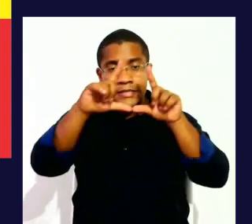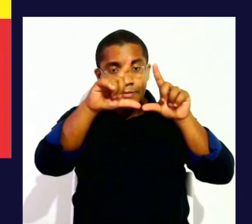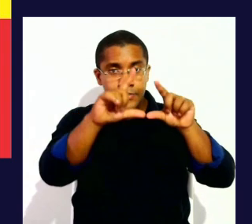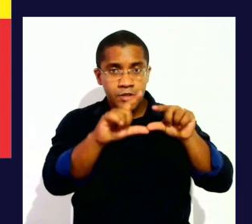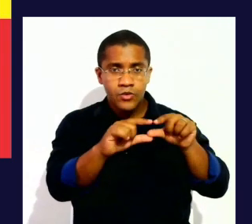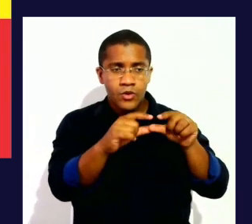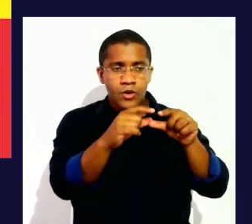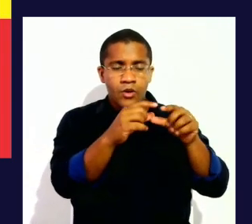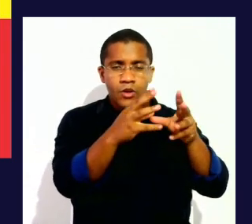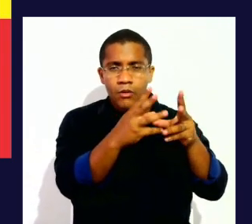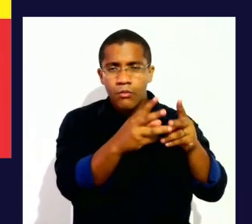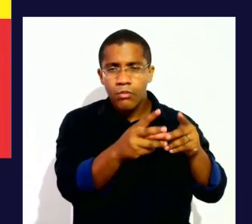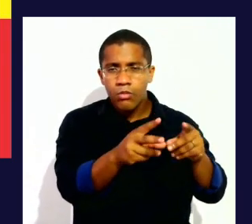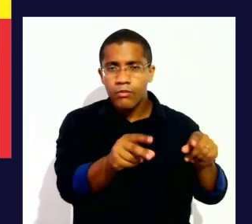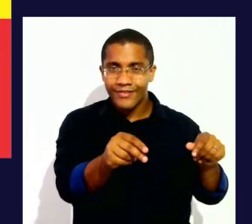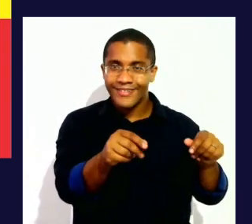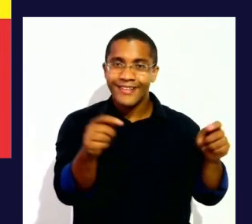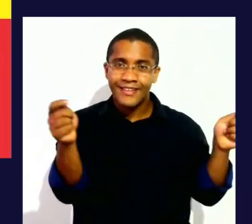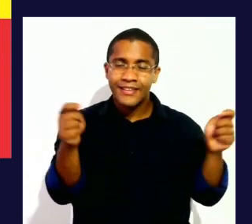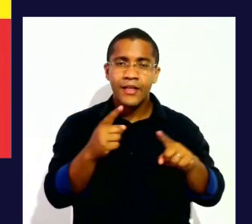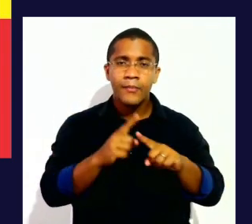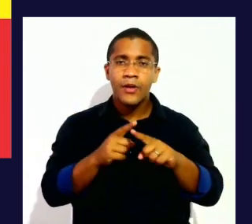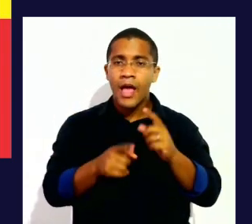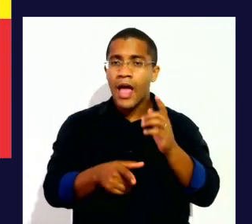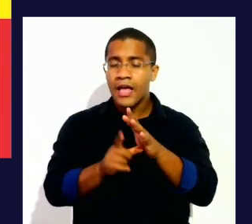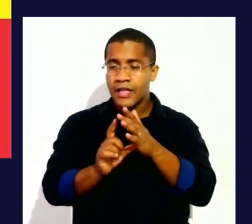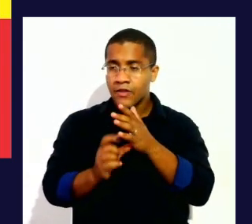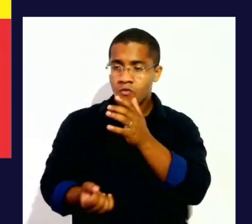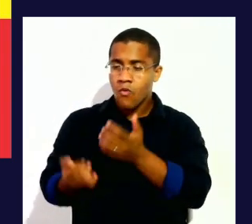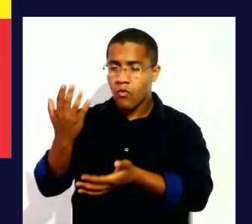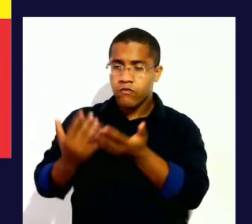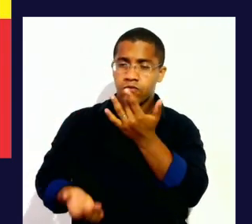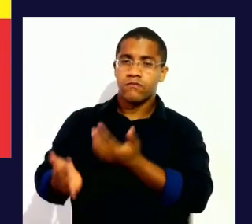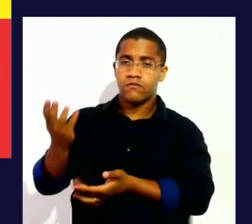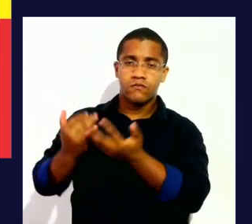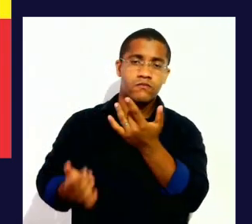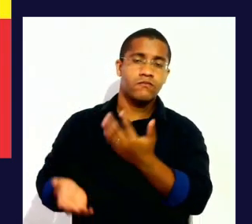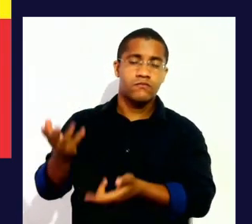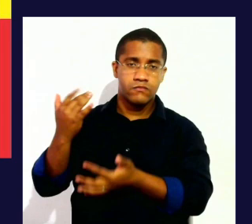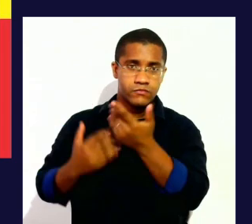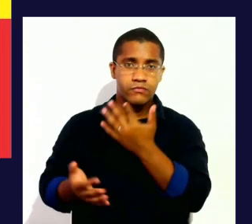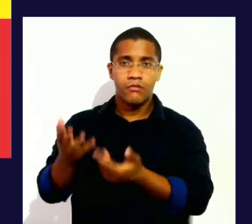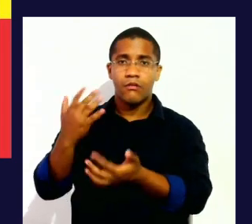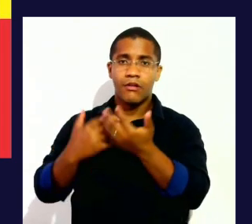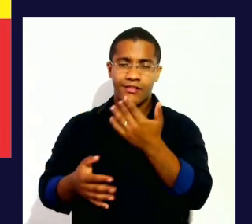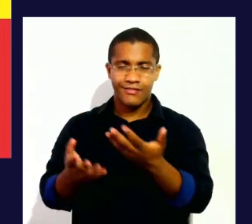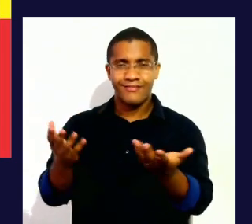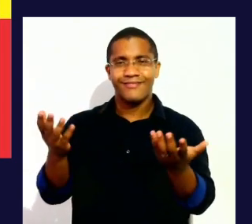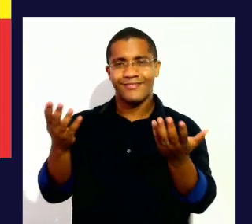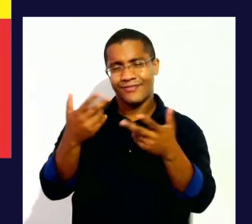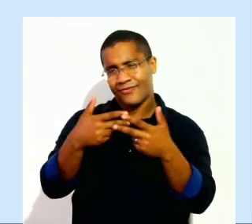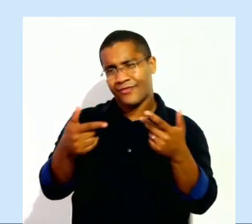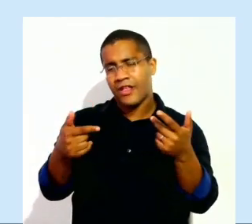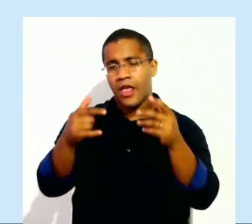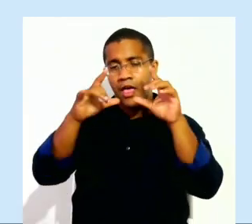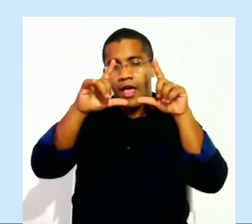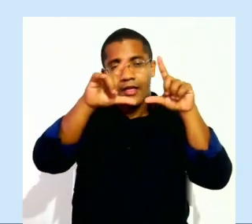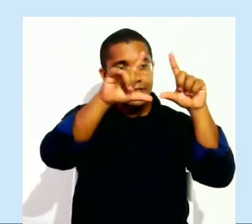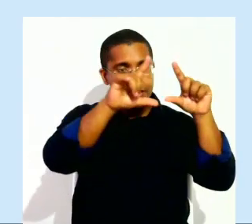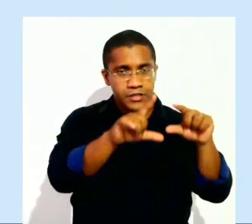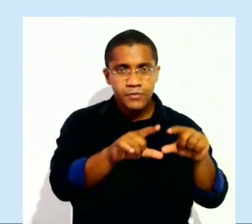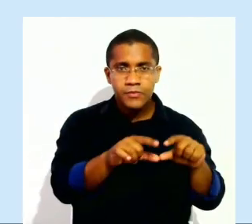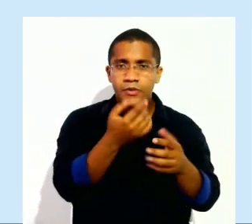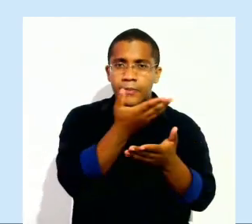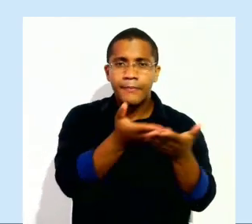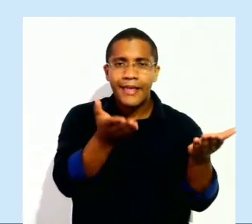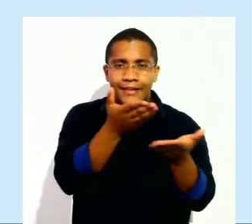alguns equipamentos que vão estar expostos ao fogo, que são corrosivos à nossa atmosfera. Eu vou falar